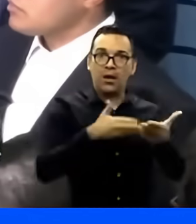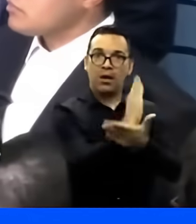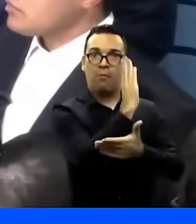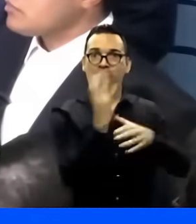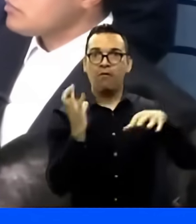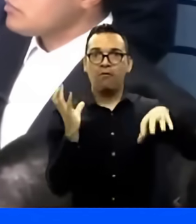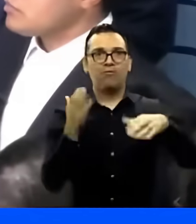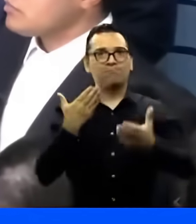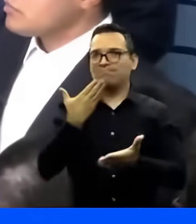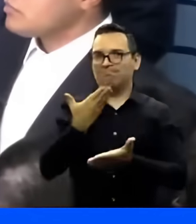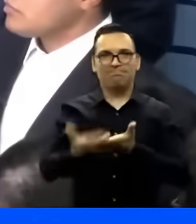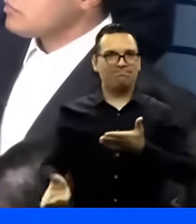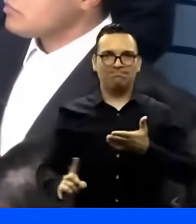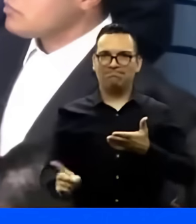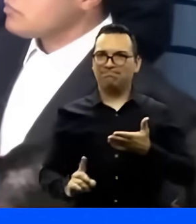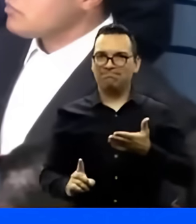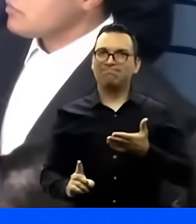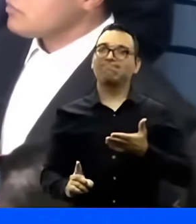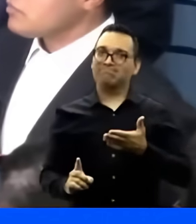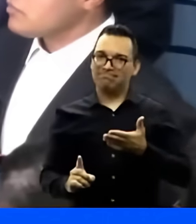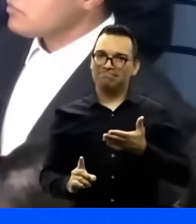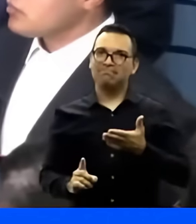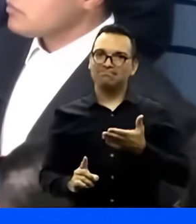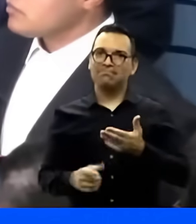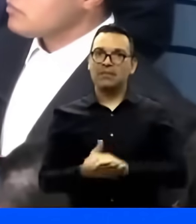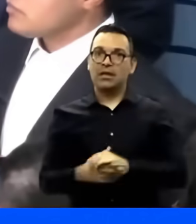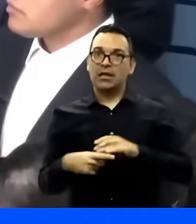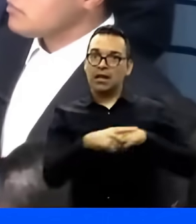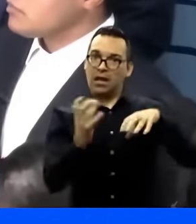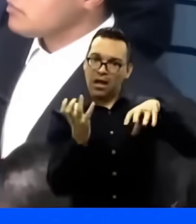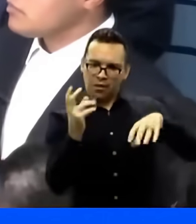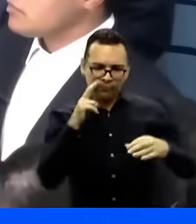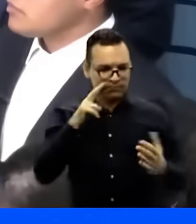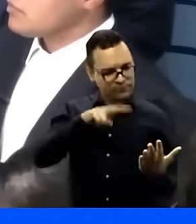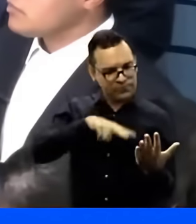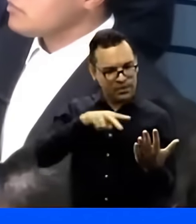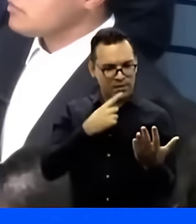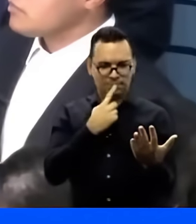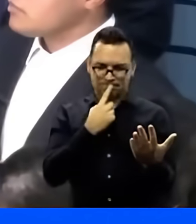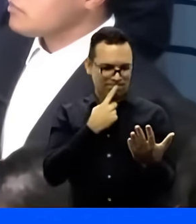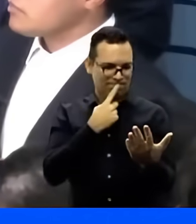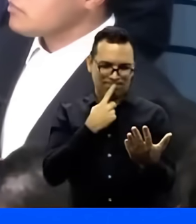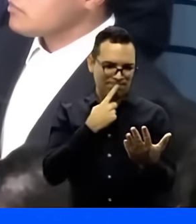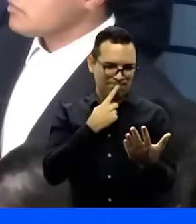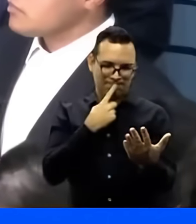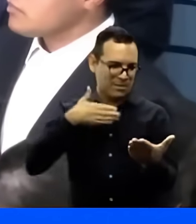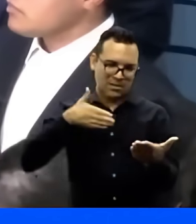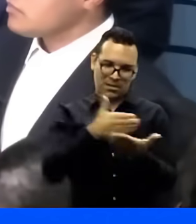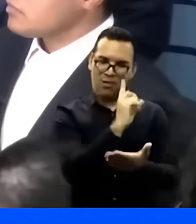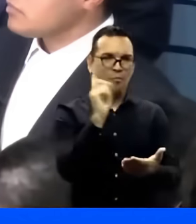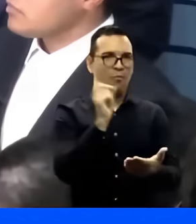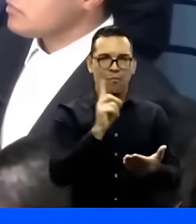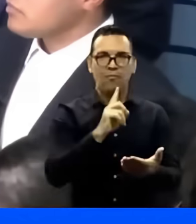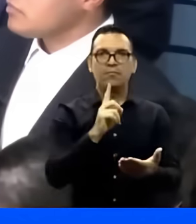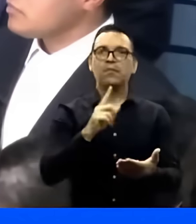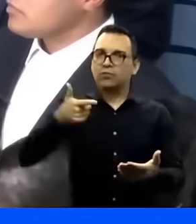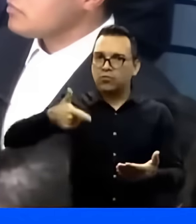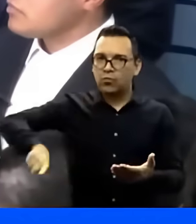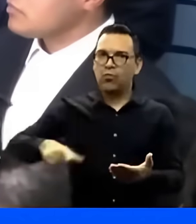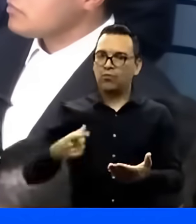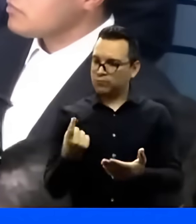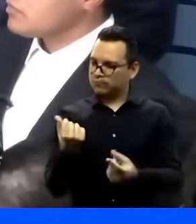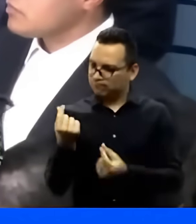rejeitou, democraticamente, porque ele falou, não quero, isso não serve. Agora nós vamos mandar mais uma leva de revisão de gastos, porque se a gente não